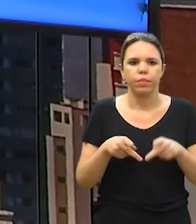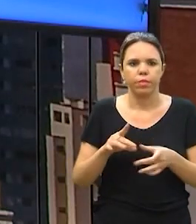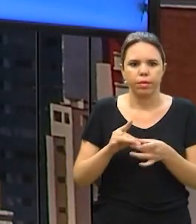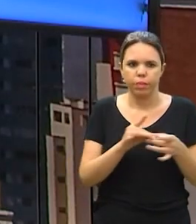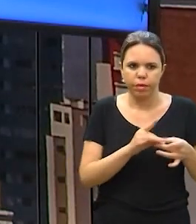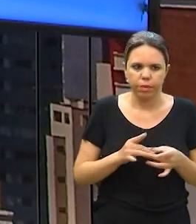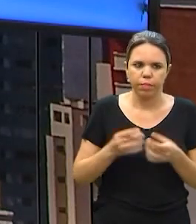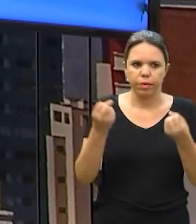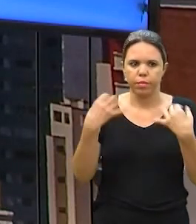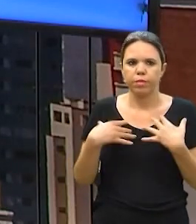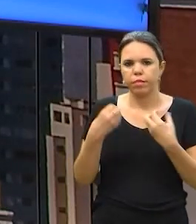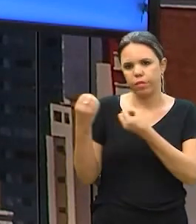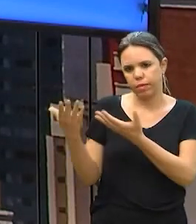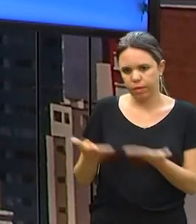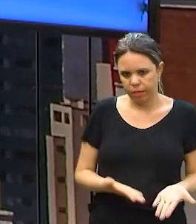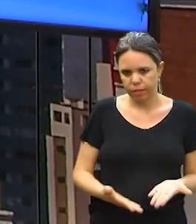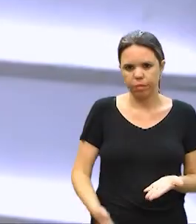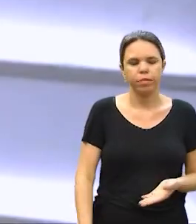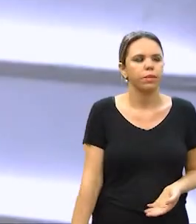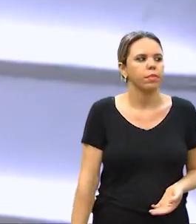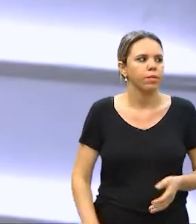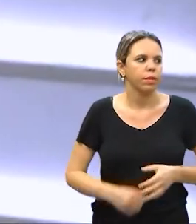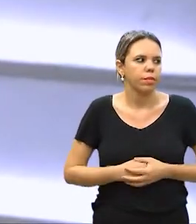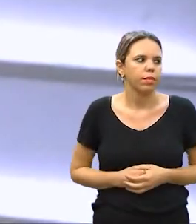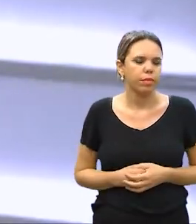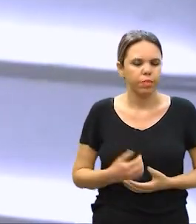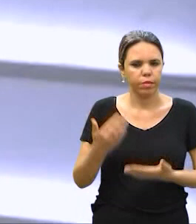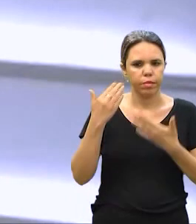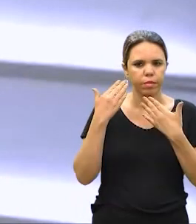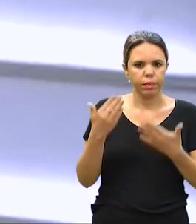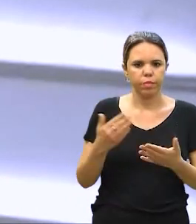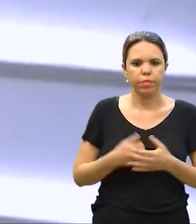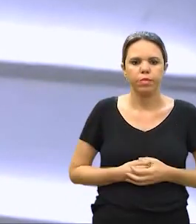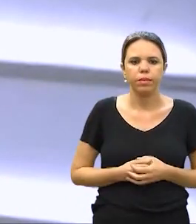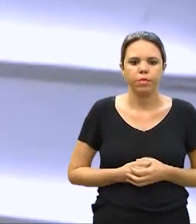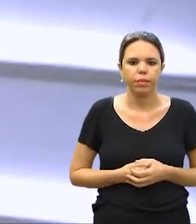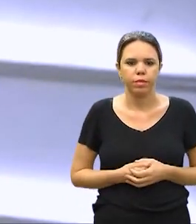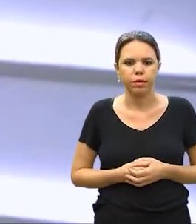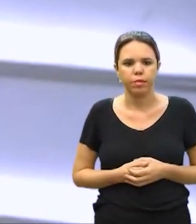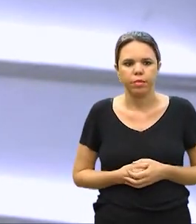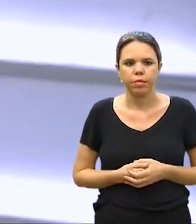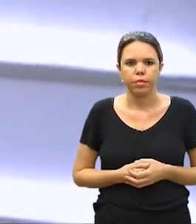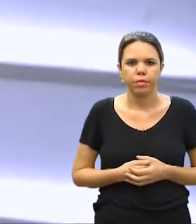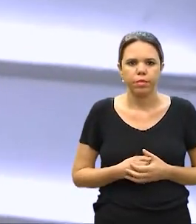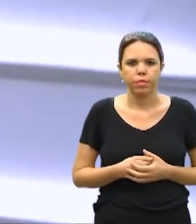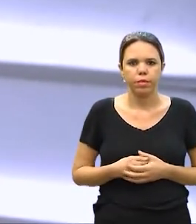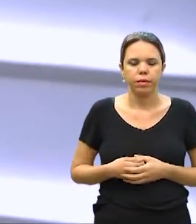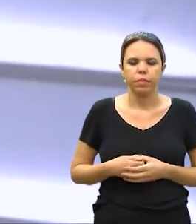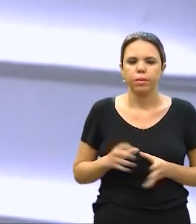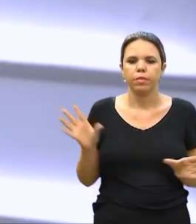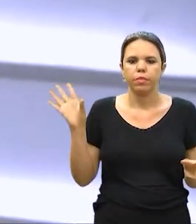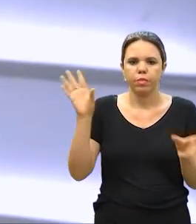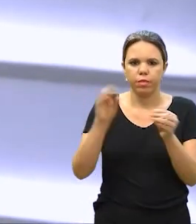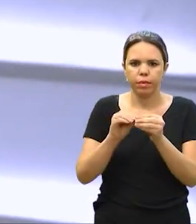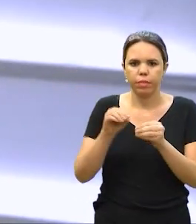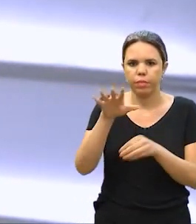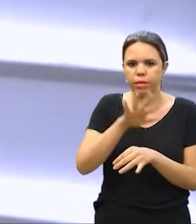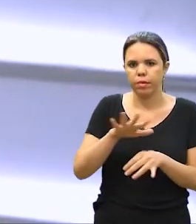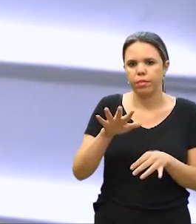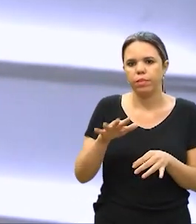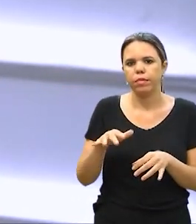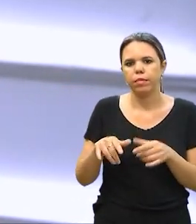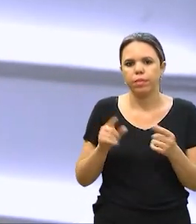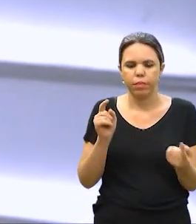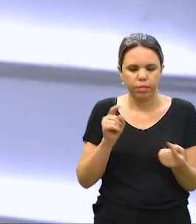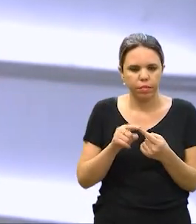braços. Então, conta pra gente. Seja bem-vinda. Muito obrigada, Mariana. Bom, como você já fez um bom panorama aqui,